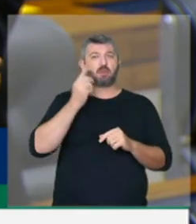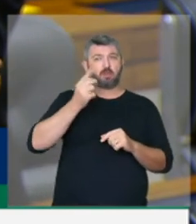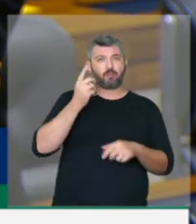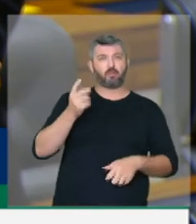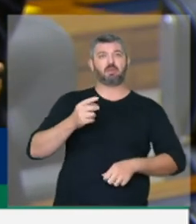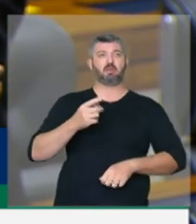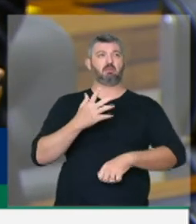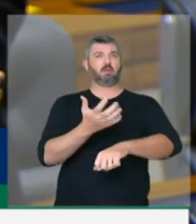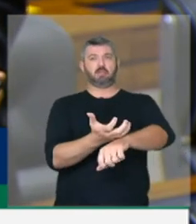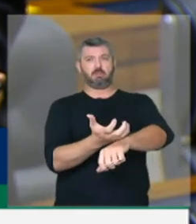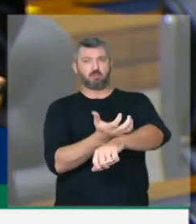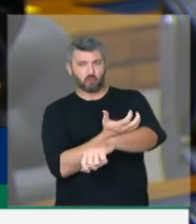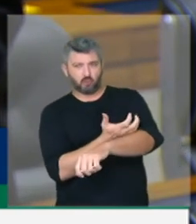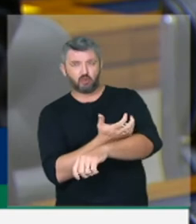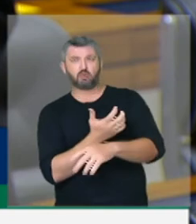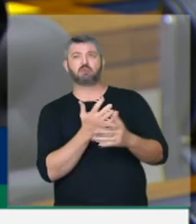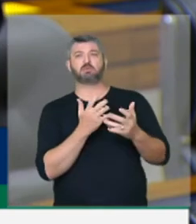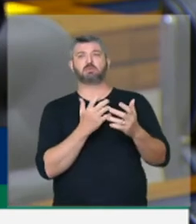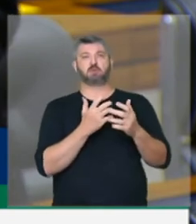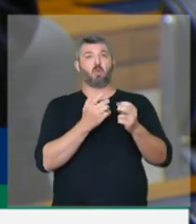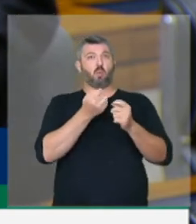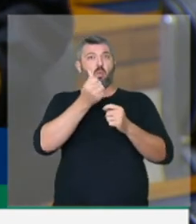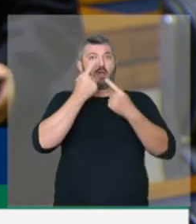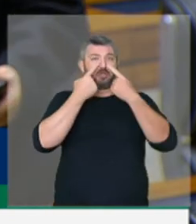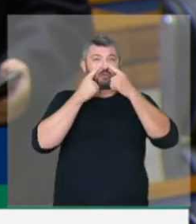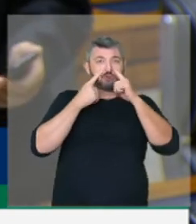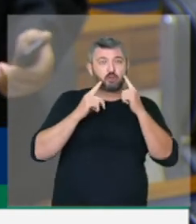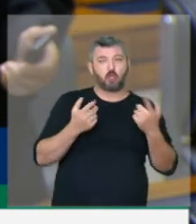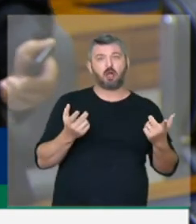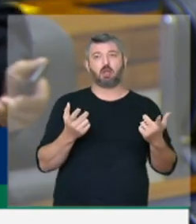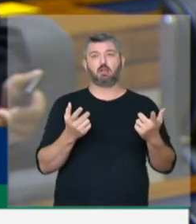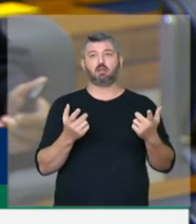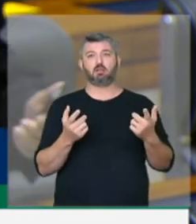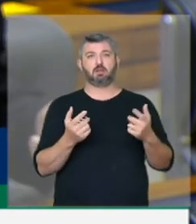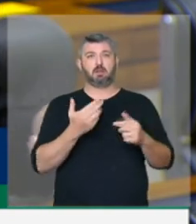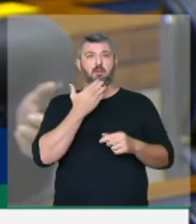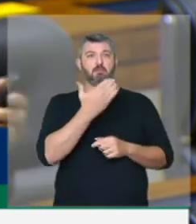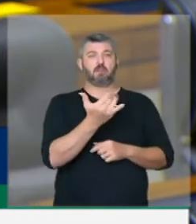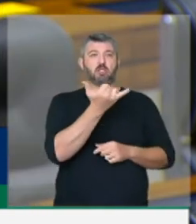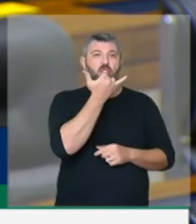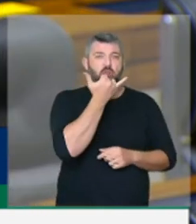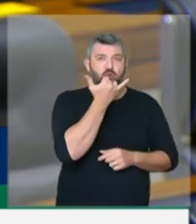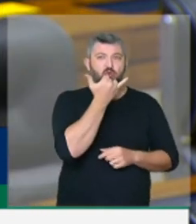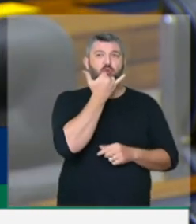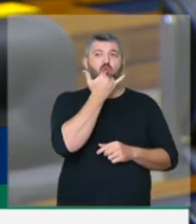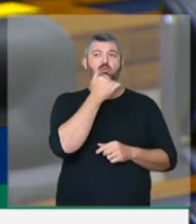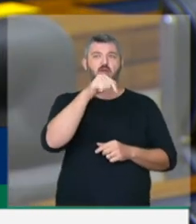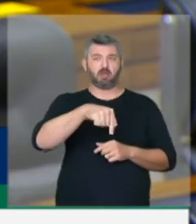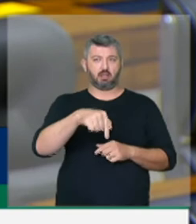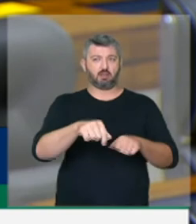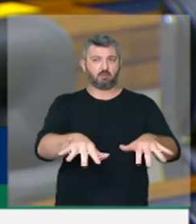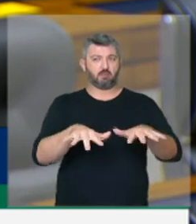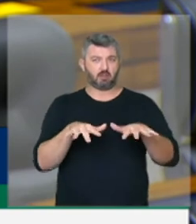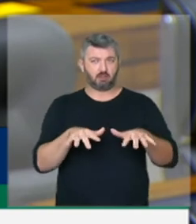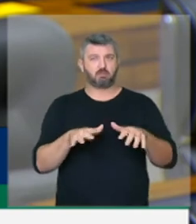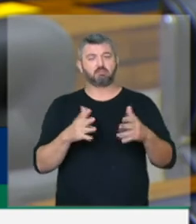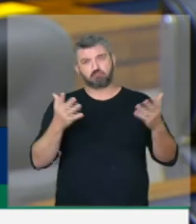forma emocionada, quase chorando, faz esse pedido de desculpas, eu